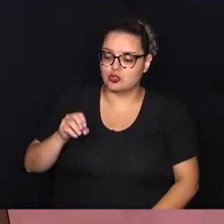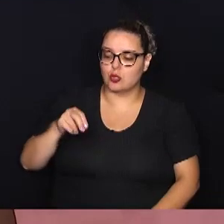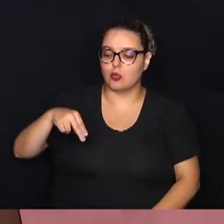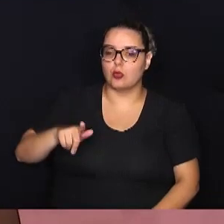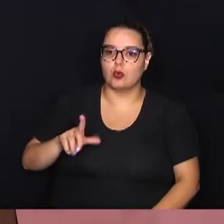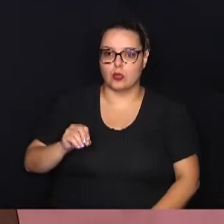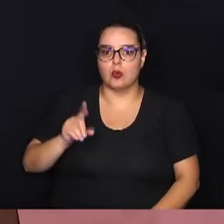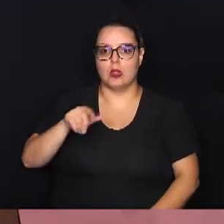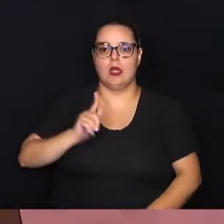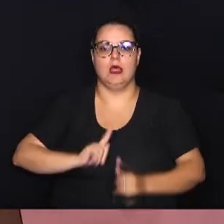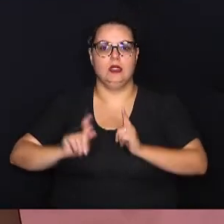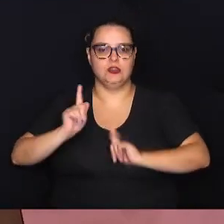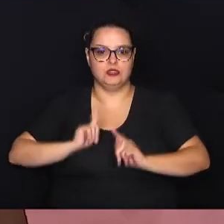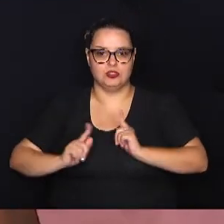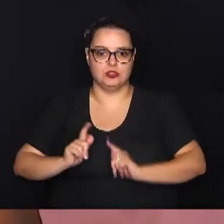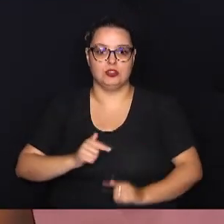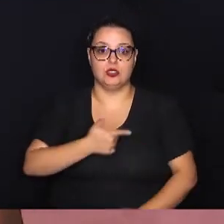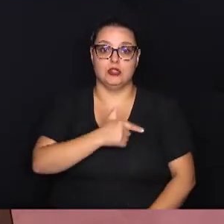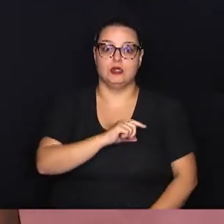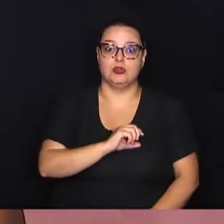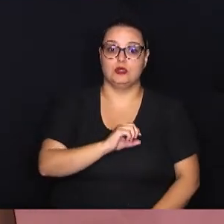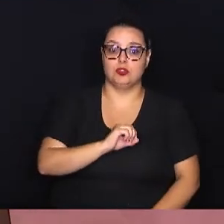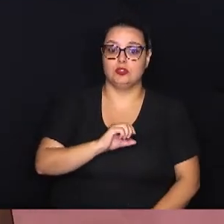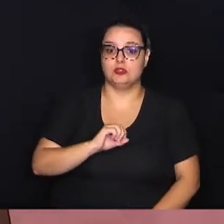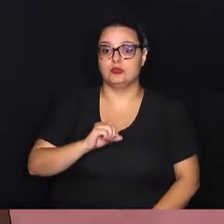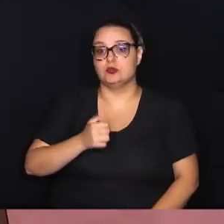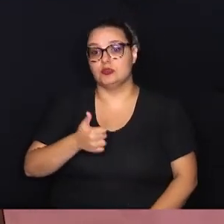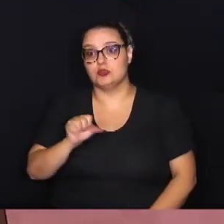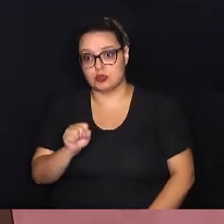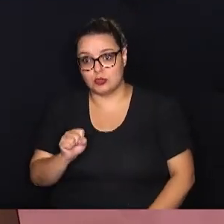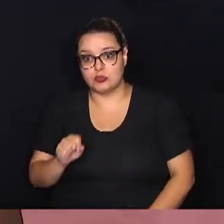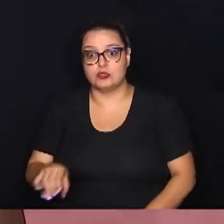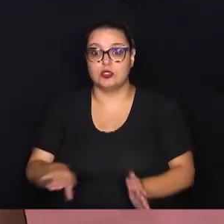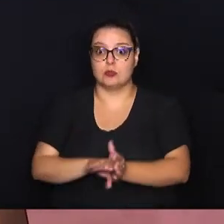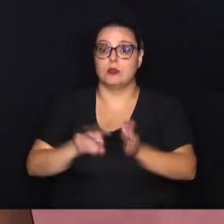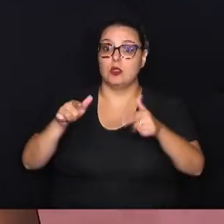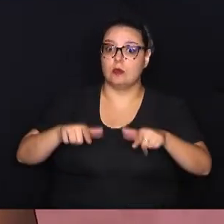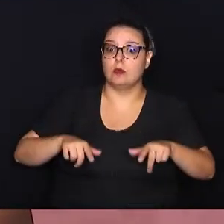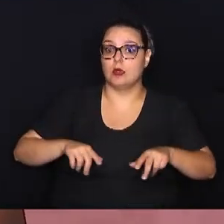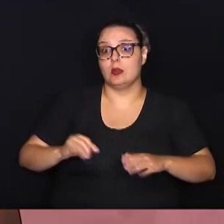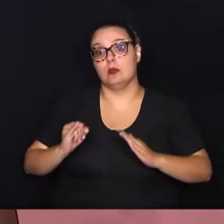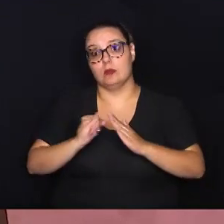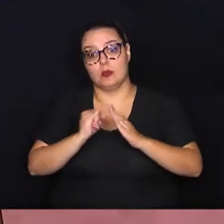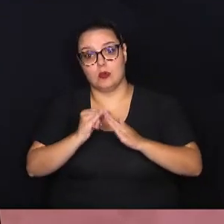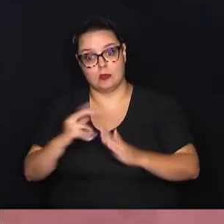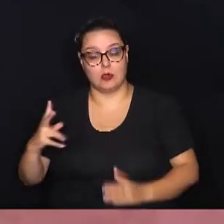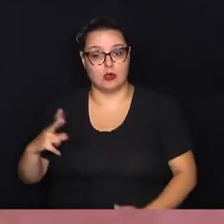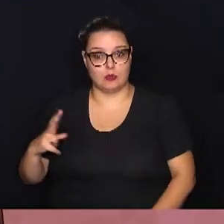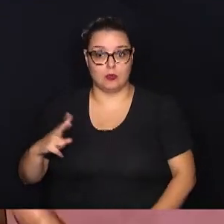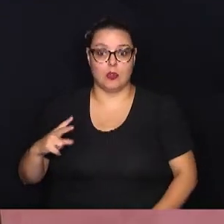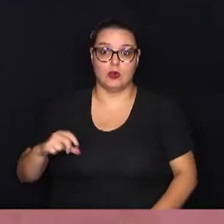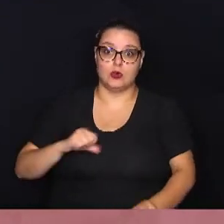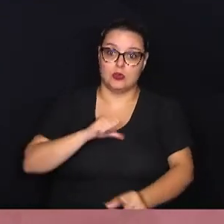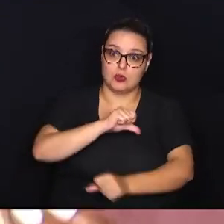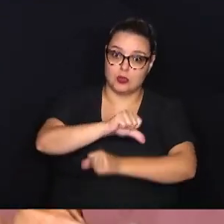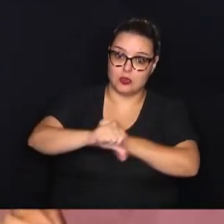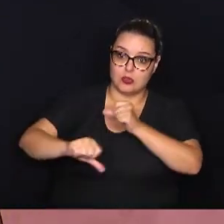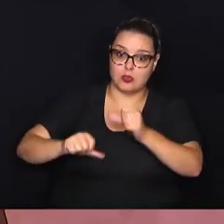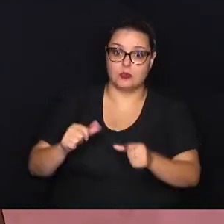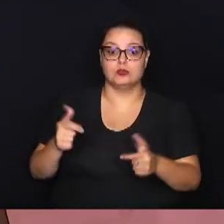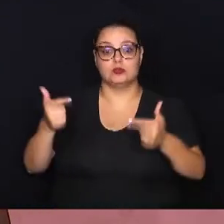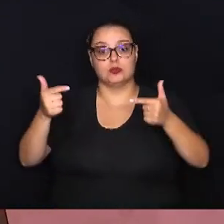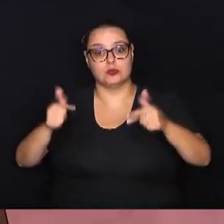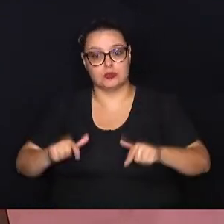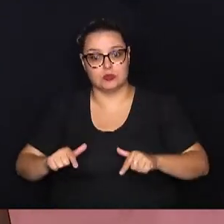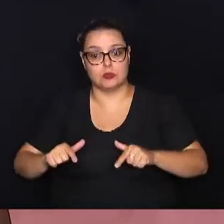Em 2008, estávamos chegando nesse lugar que era uma propriedade privada, que passa a se transformar num